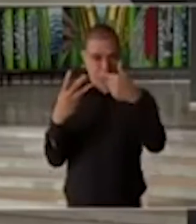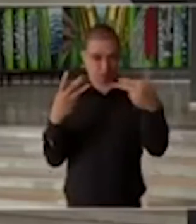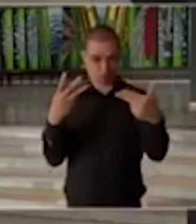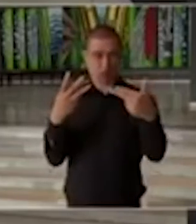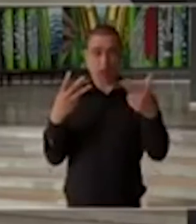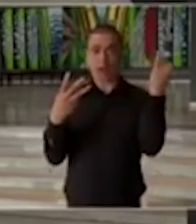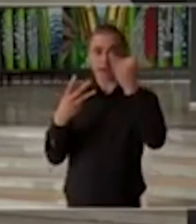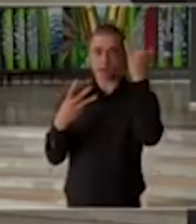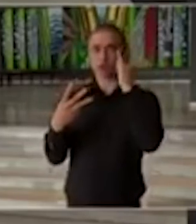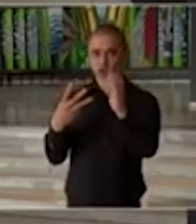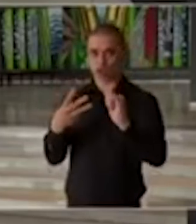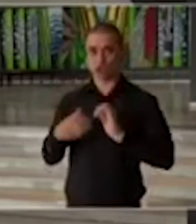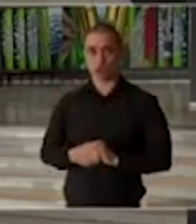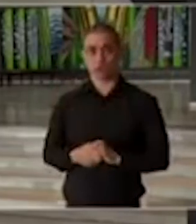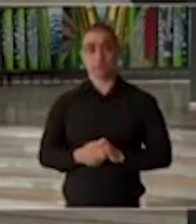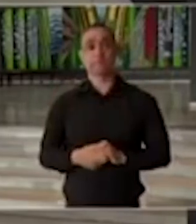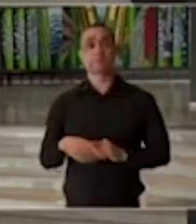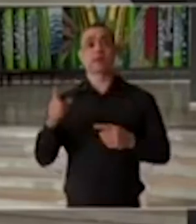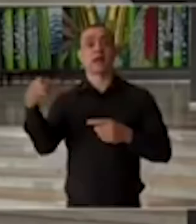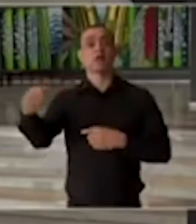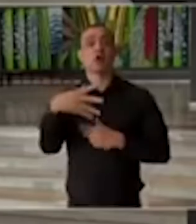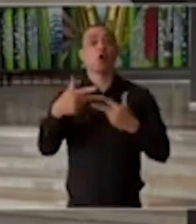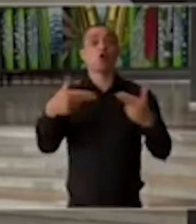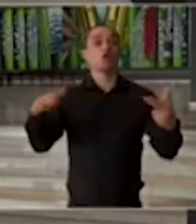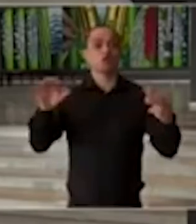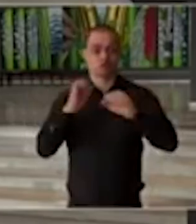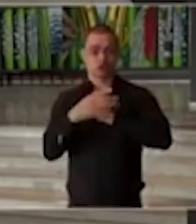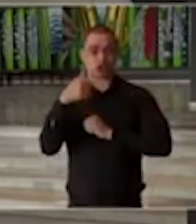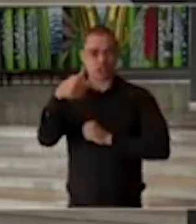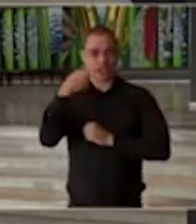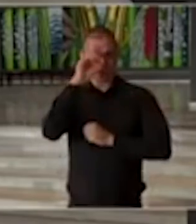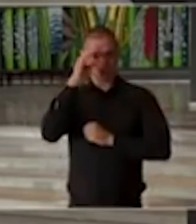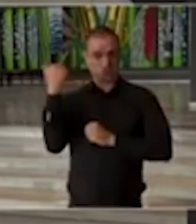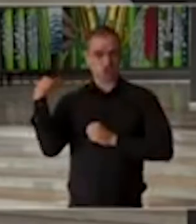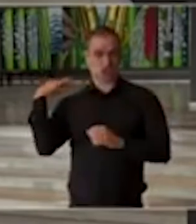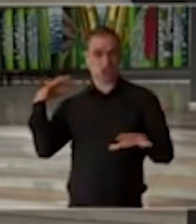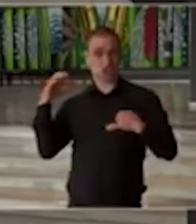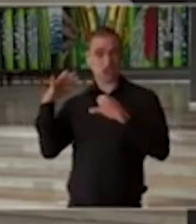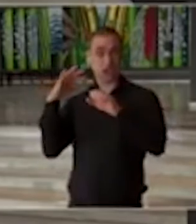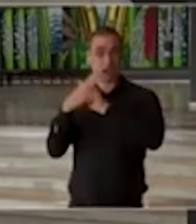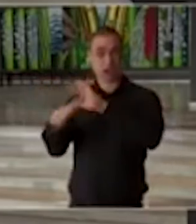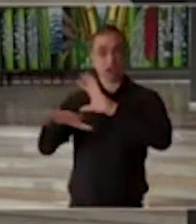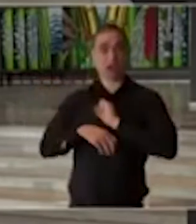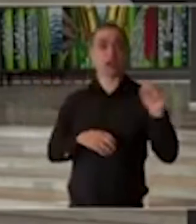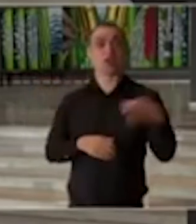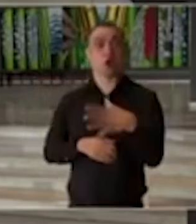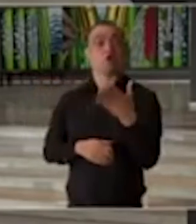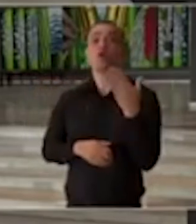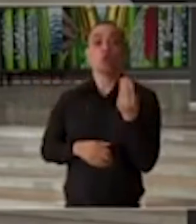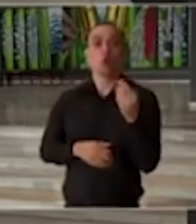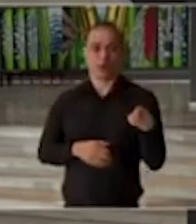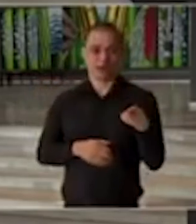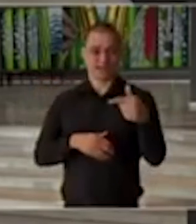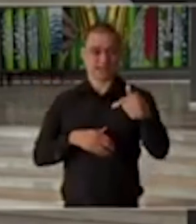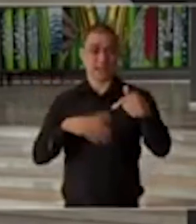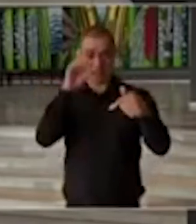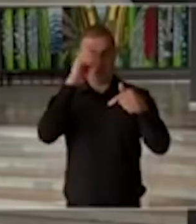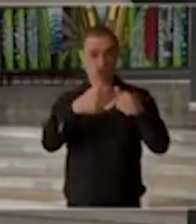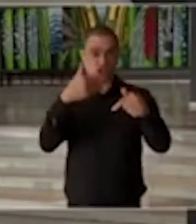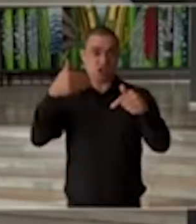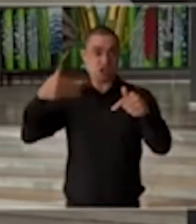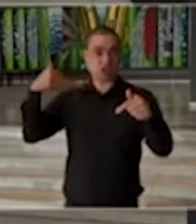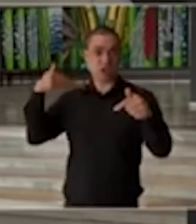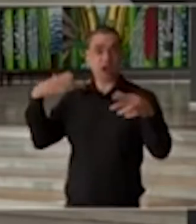sendo considerados. Novos casos dos últimos 7 dias, com relação aos novos casos dos 7 dias